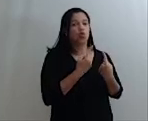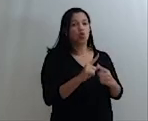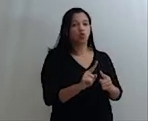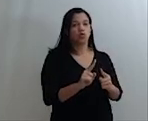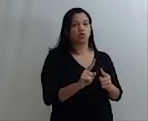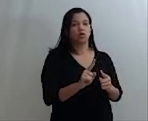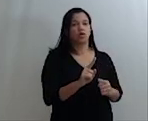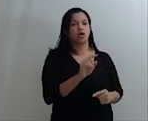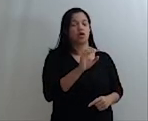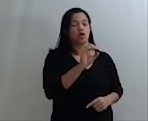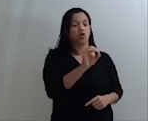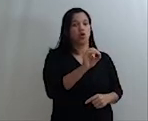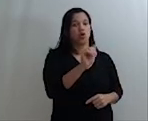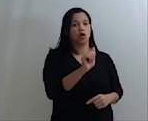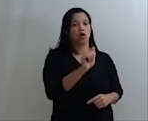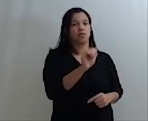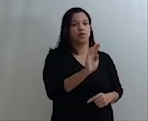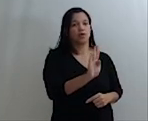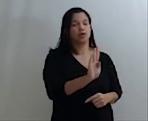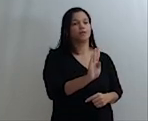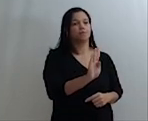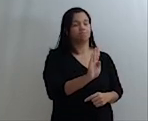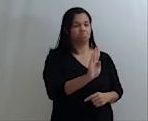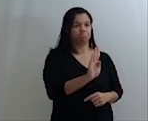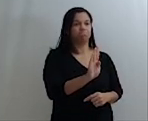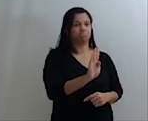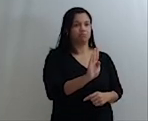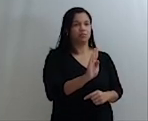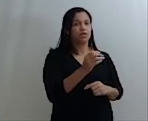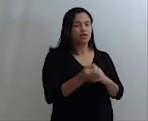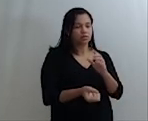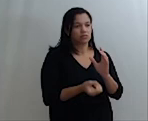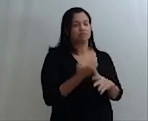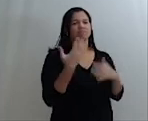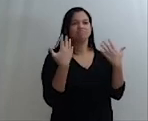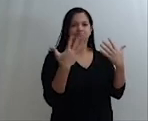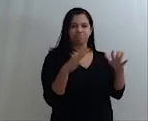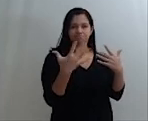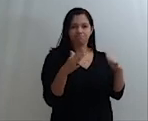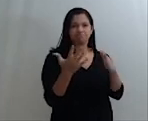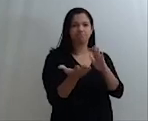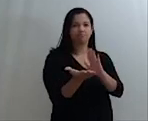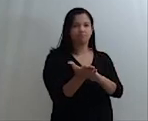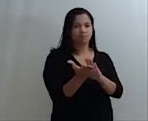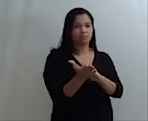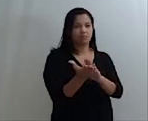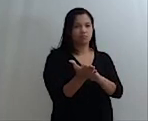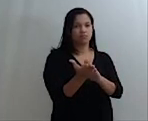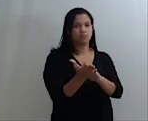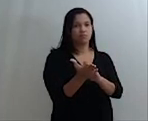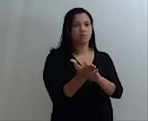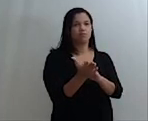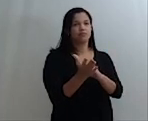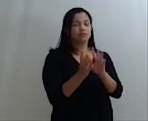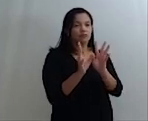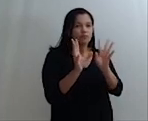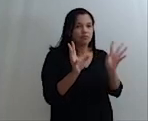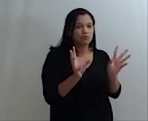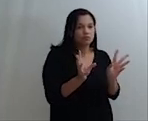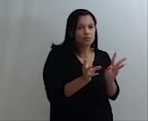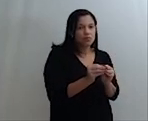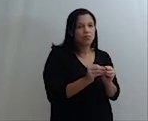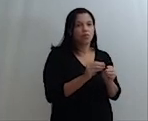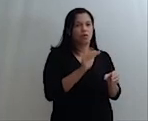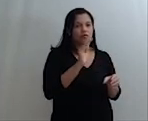para criar a Defensoria Pública enfim parabenizo a todos e vou eh fazer a juntada também de um voto